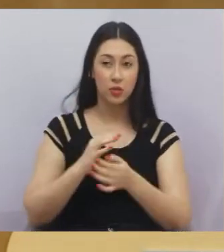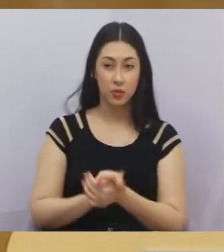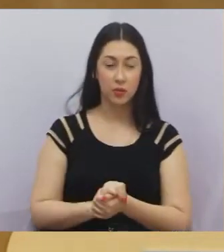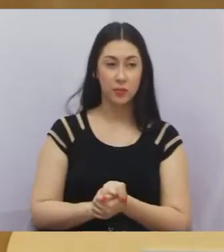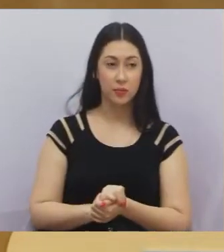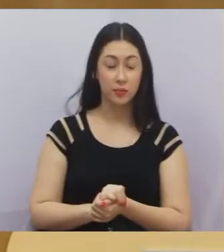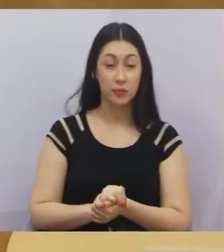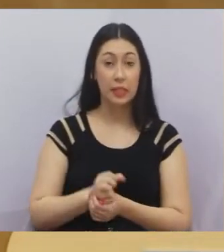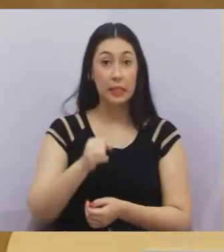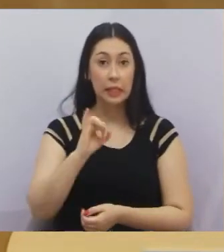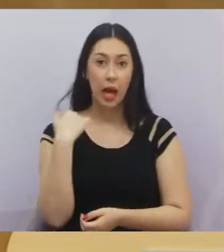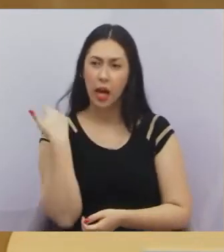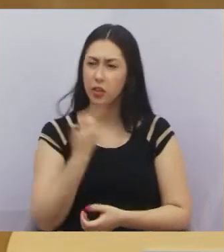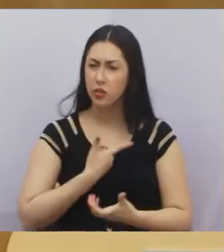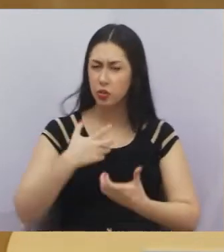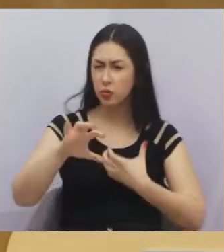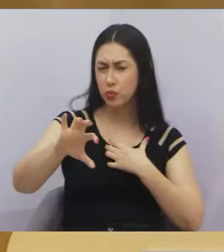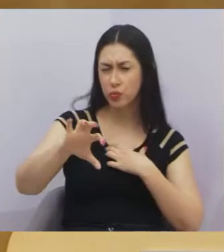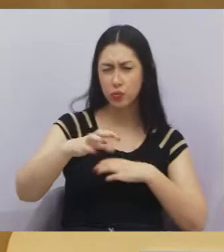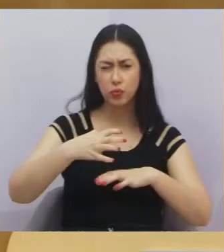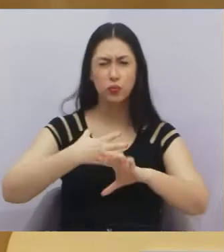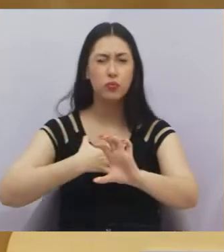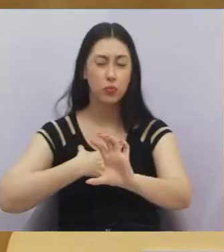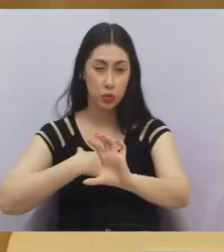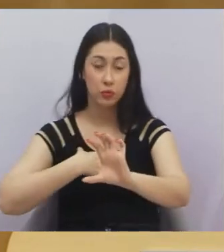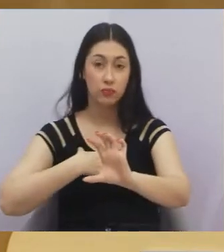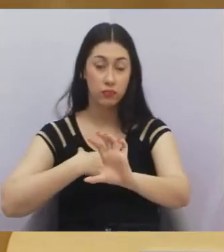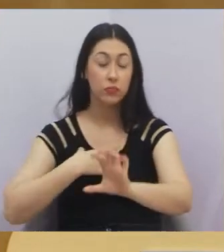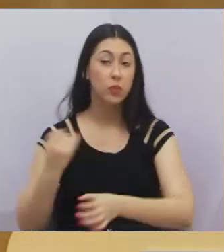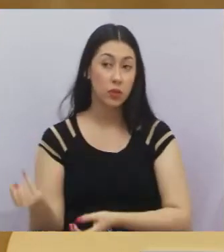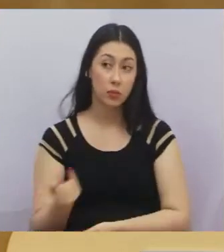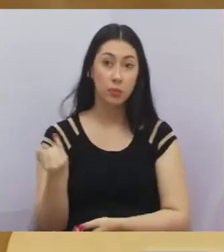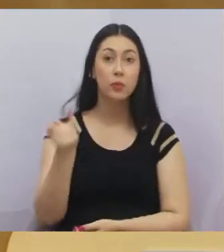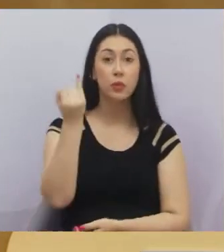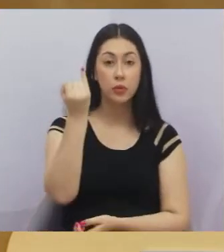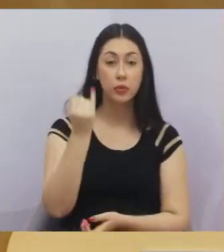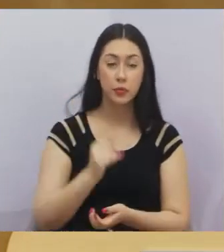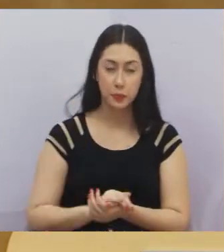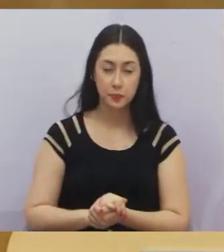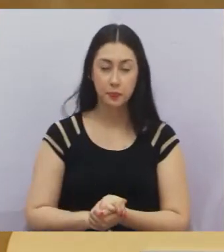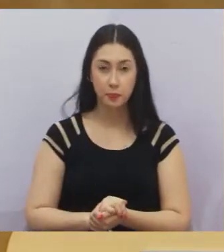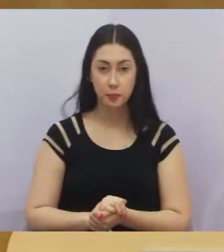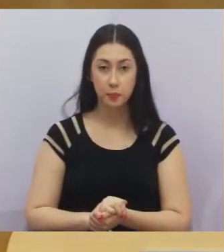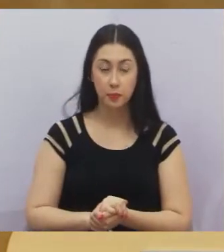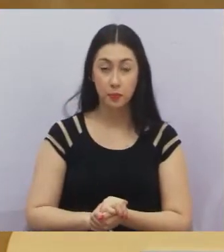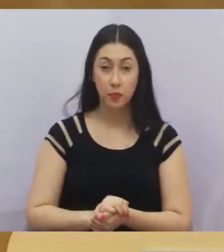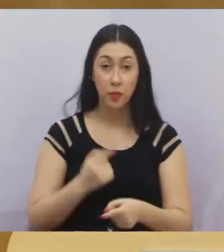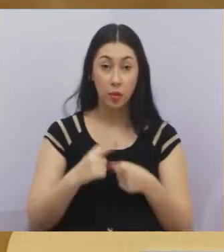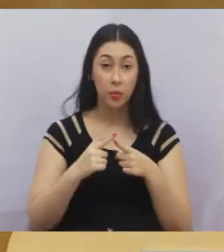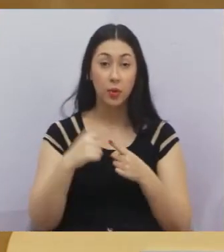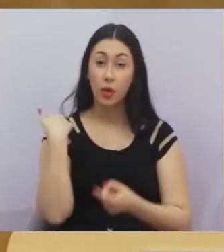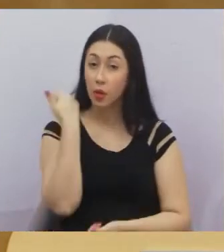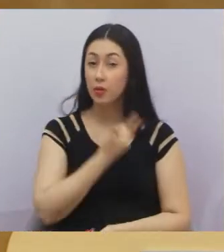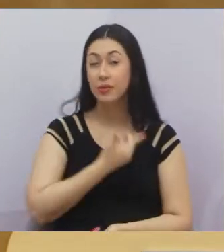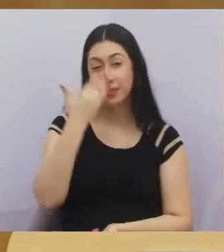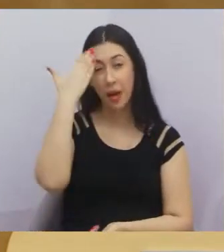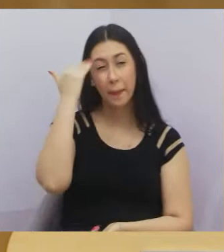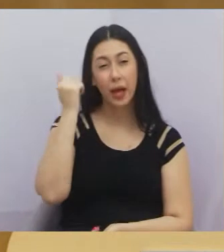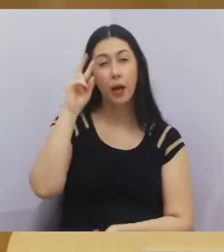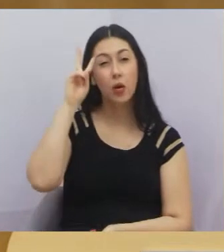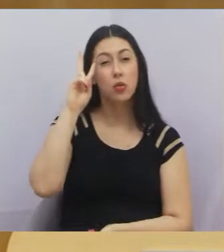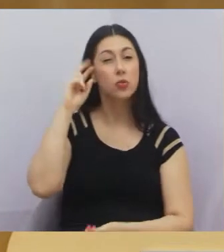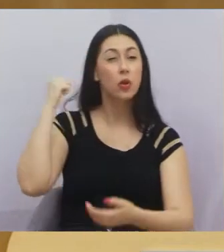se colocar no lugar deles é de grande importância, porque nós sabemos